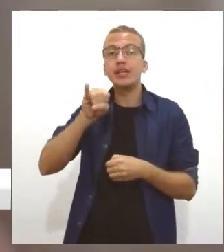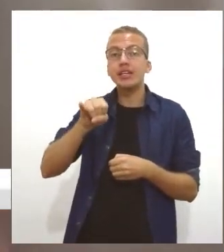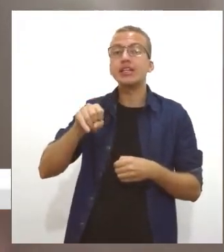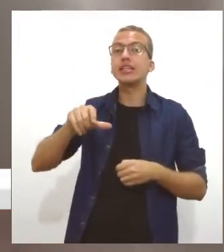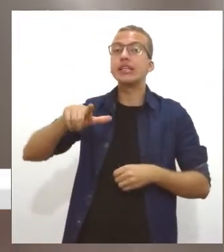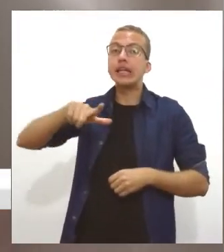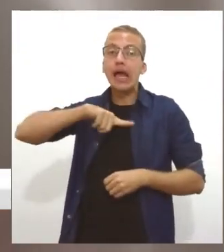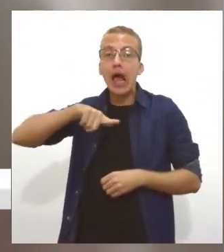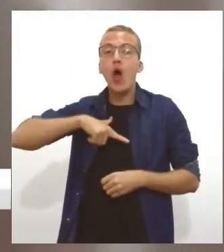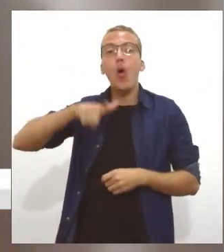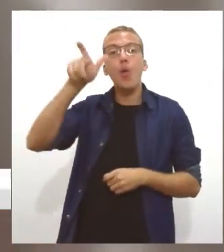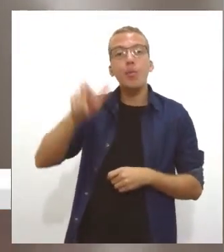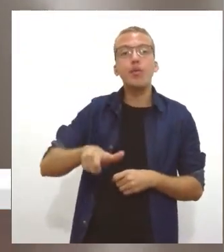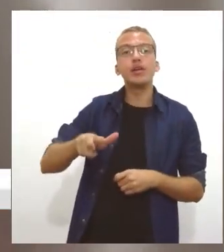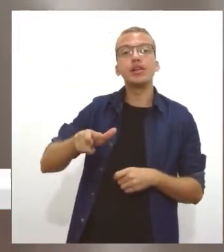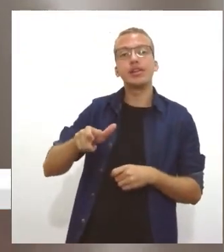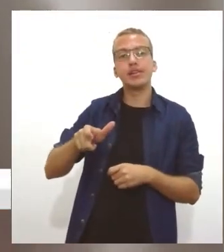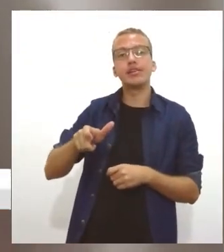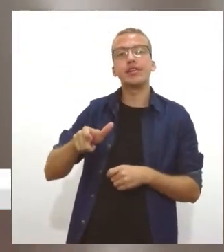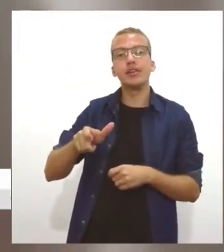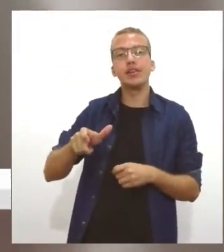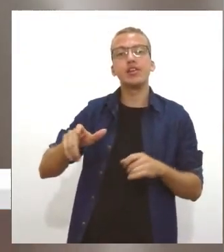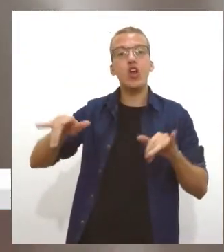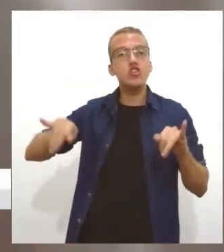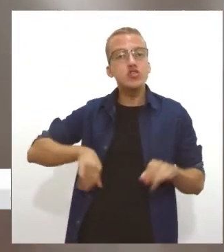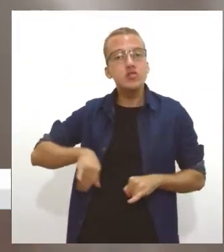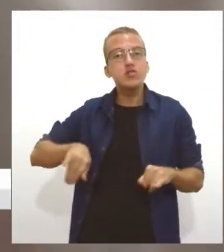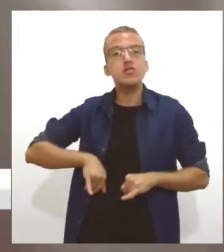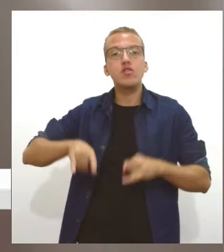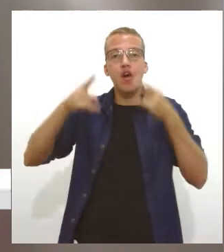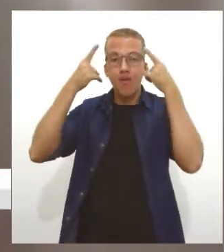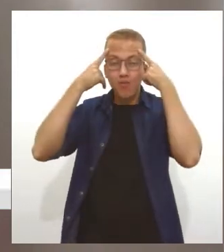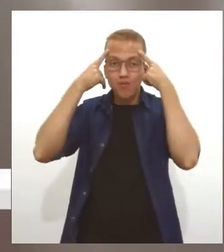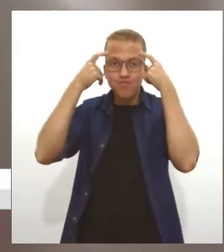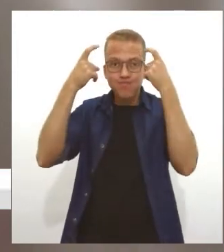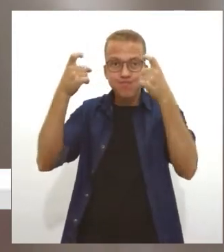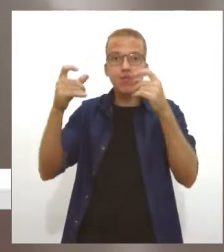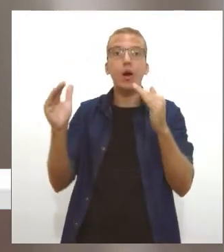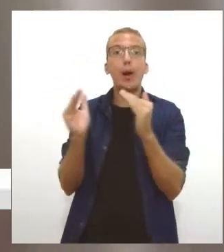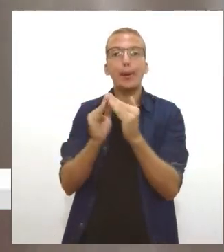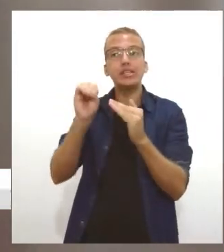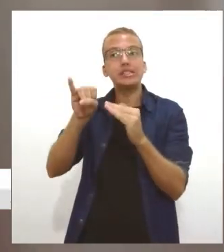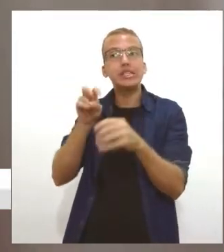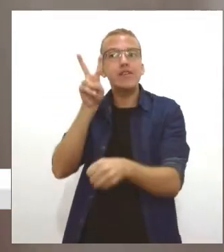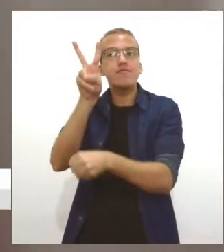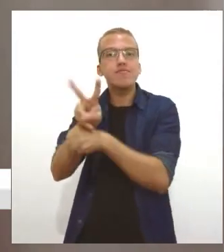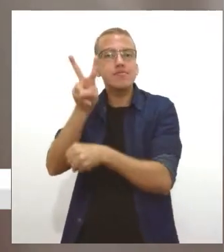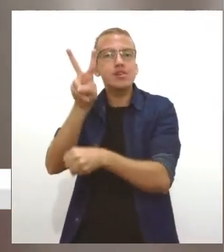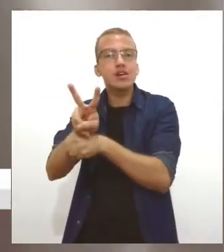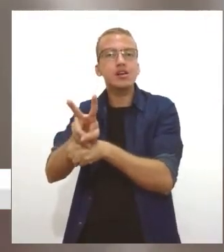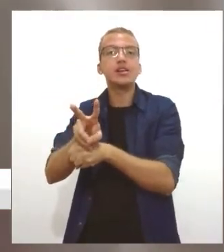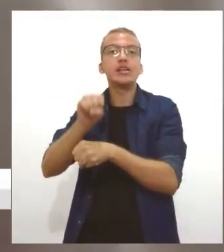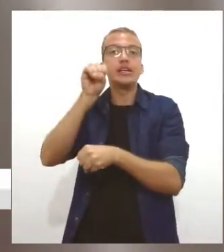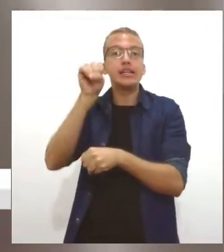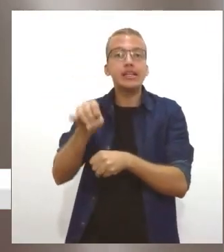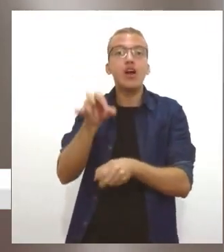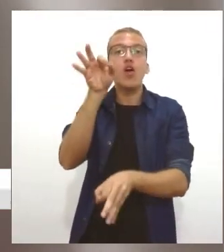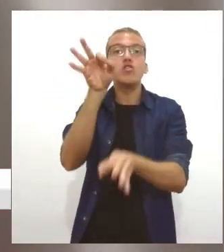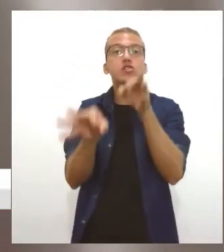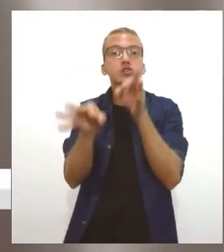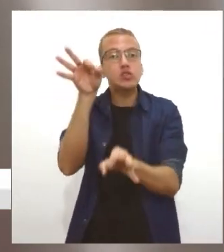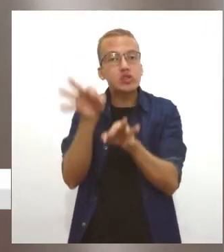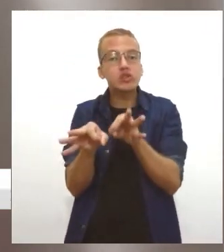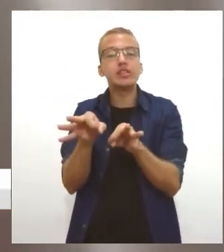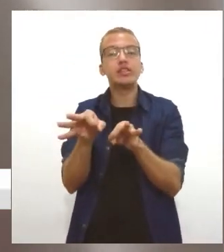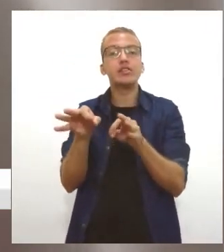está sob os efeitos de uma cautelar, uma protetiva, se o juízo encaminhar,